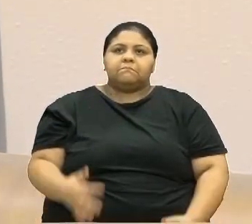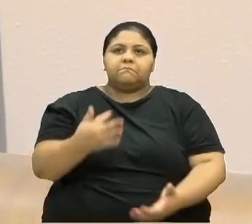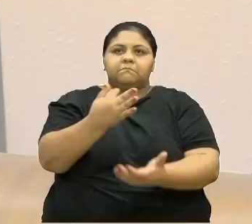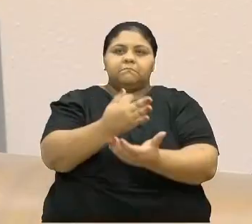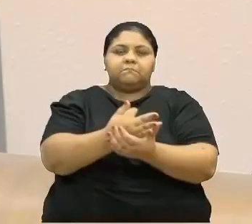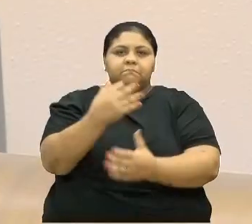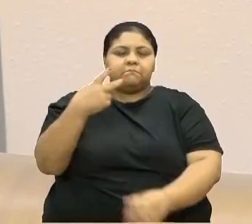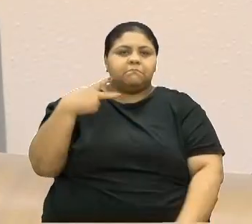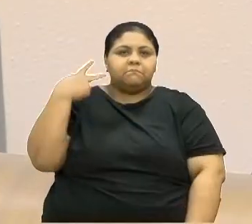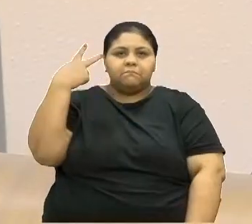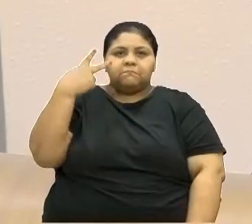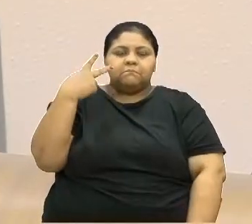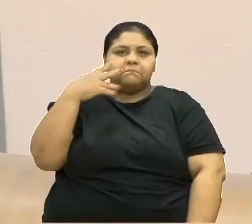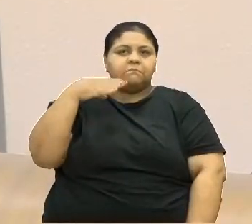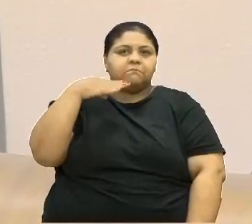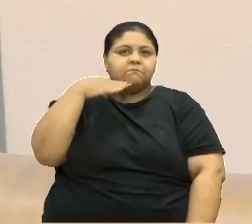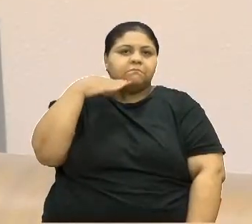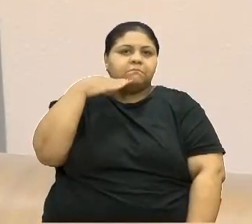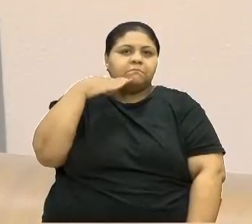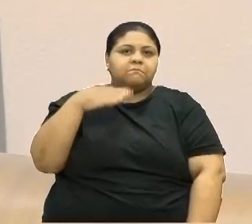Ausente. Vereador Bortola.